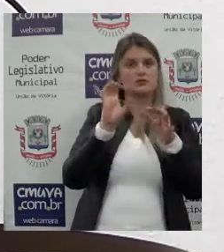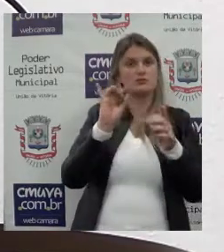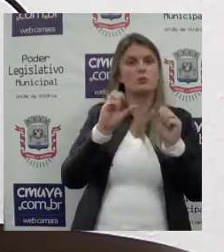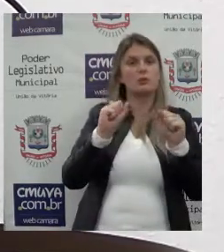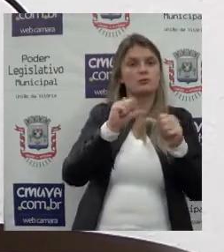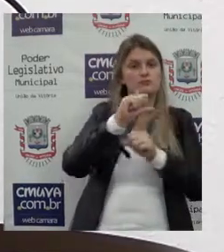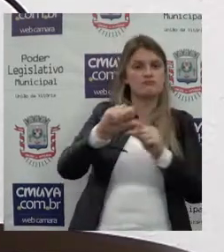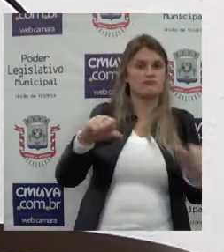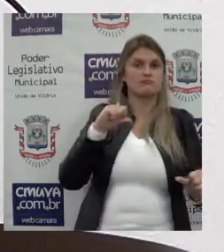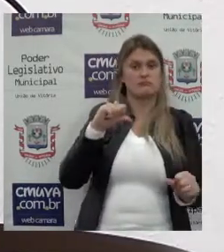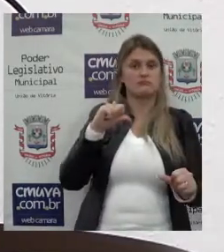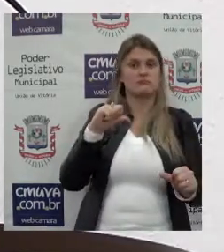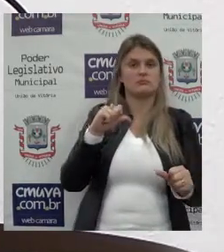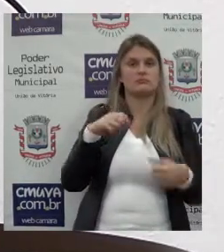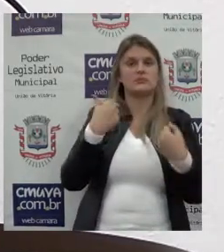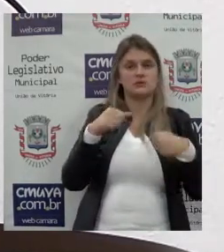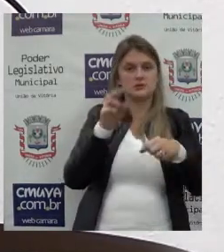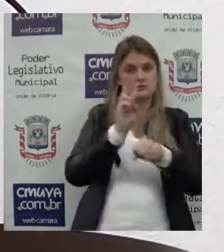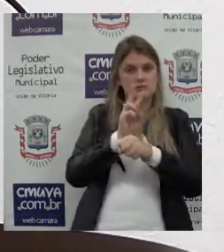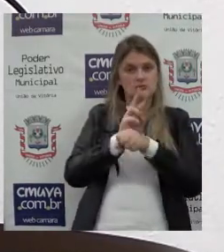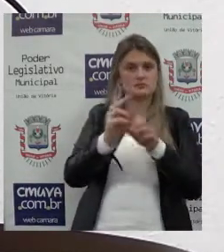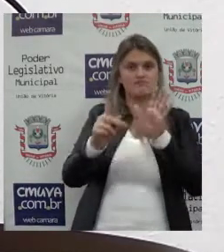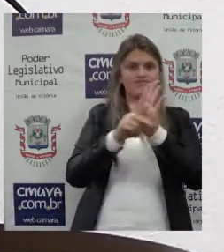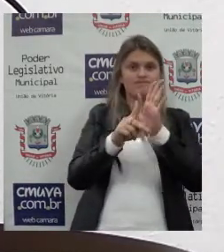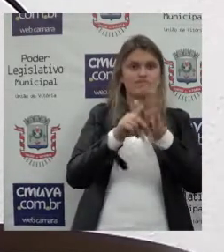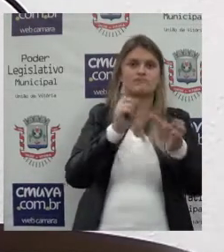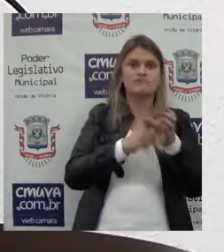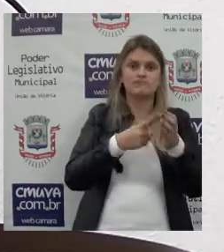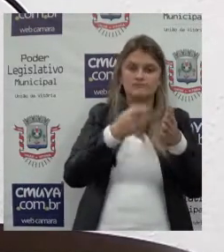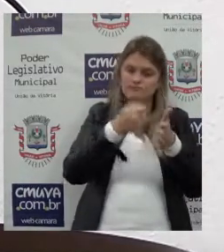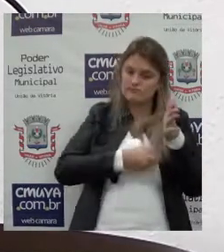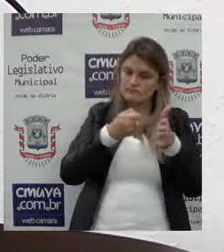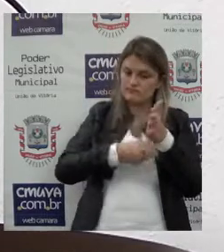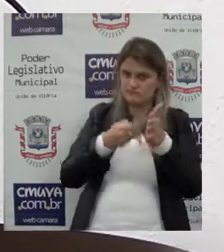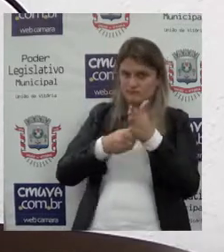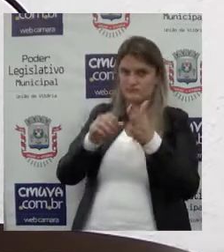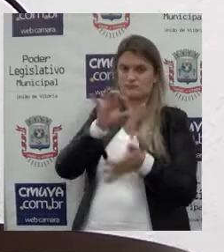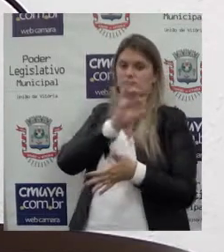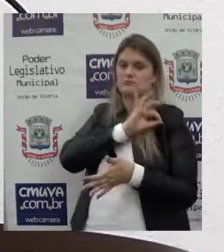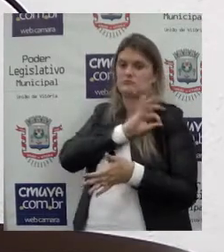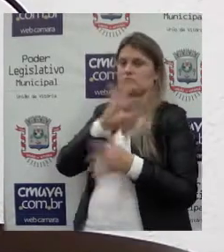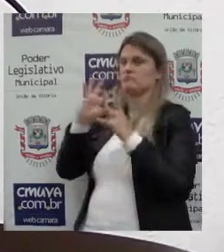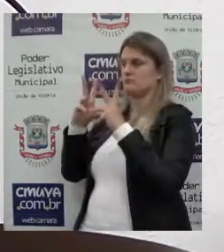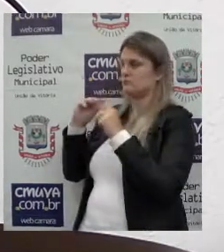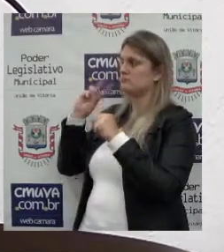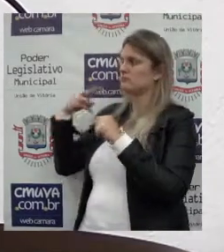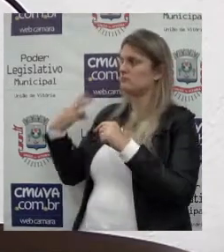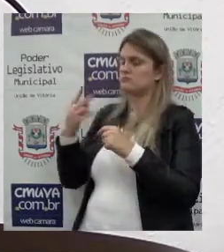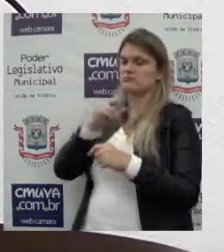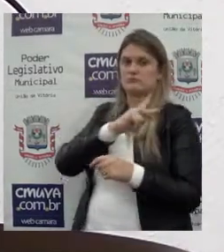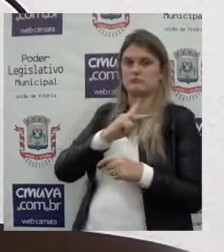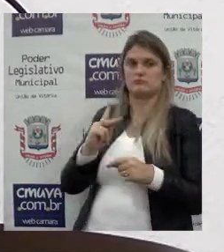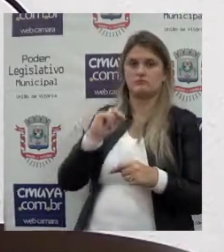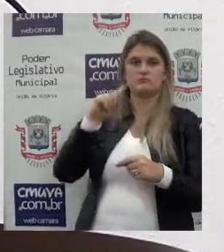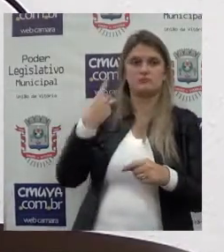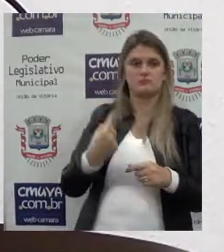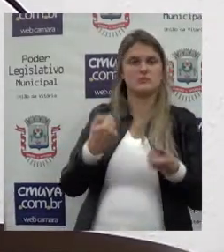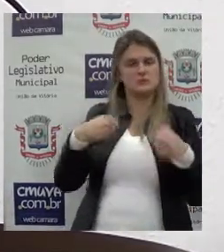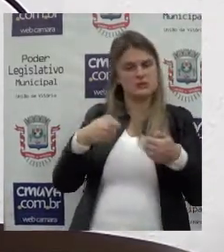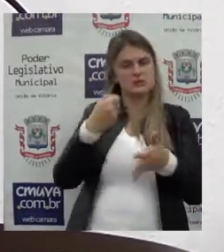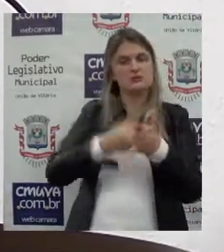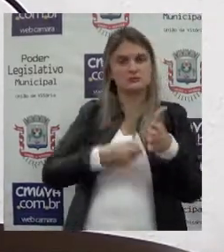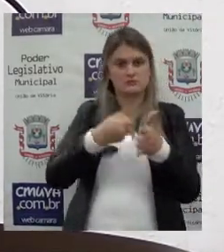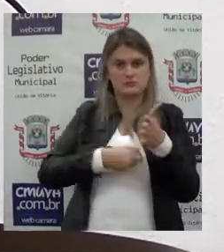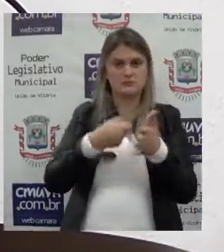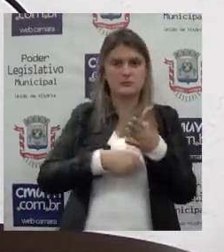tem que se unir, porque ela só pode mudar a situação. Cuidando da sua cidade, cobrando de nós, policiais, dos vereadores, do